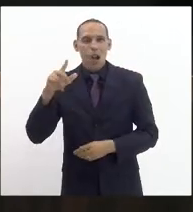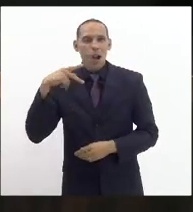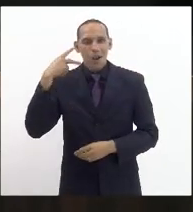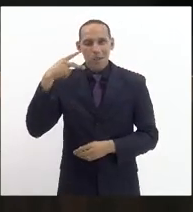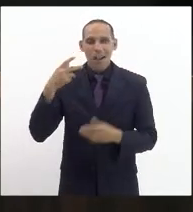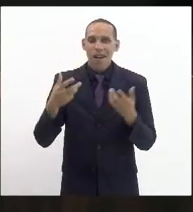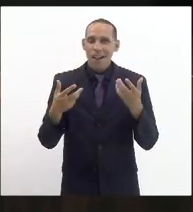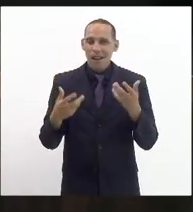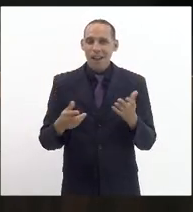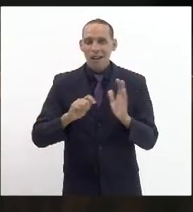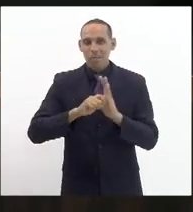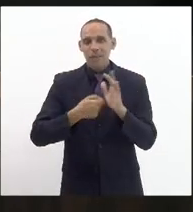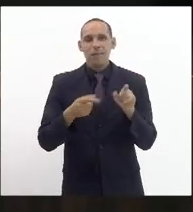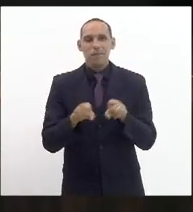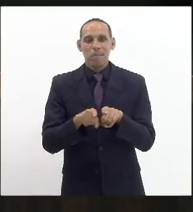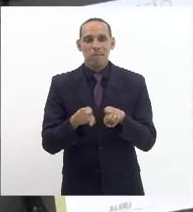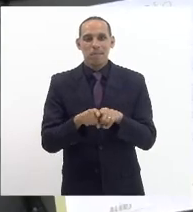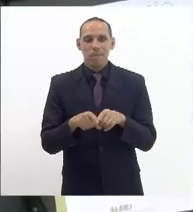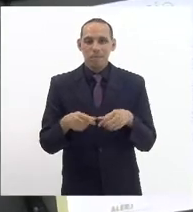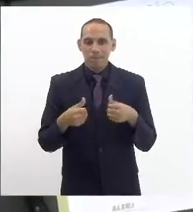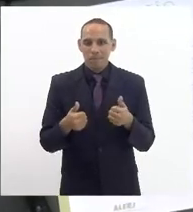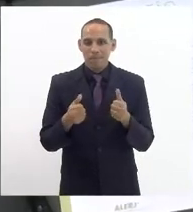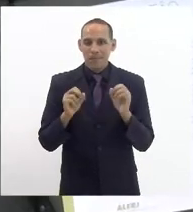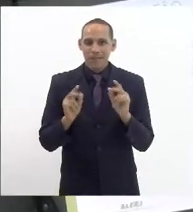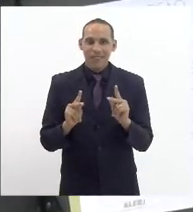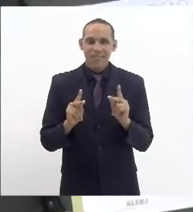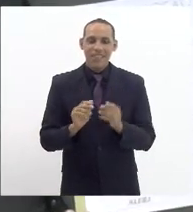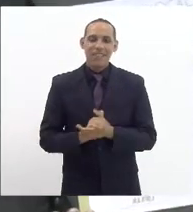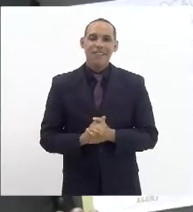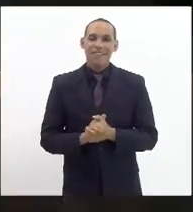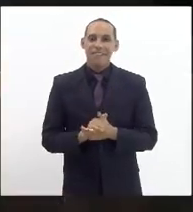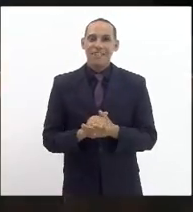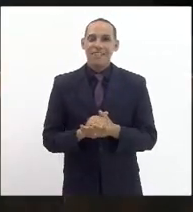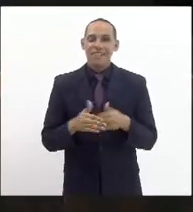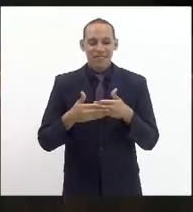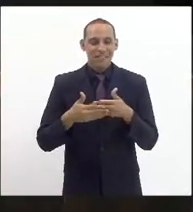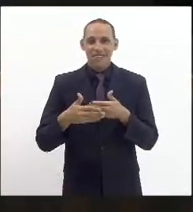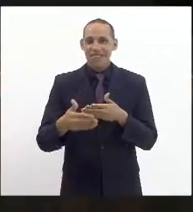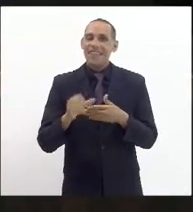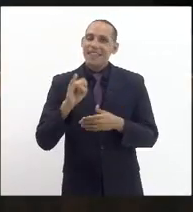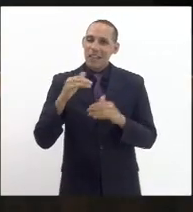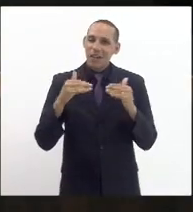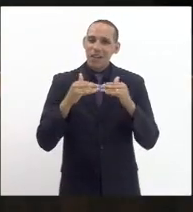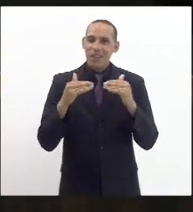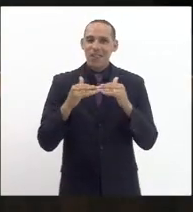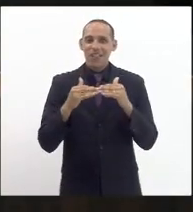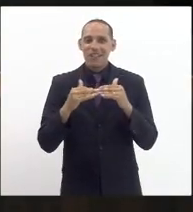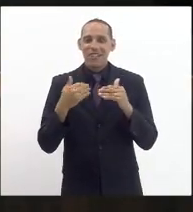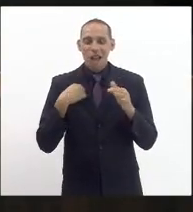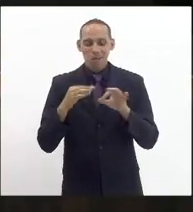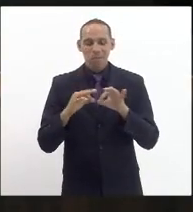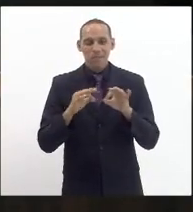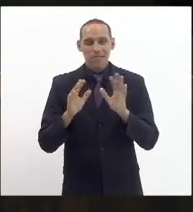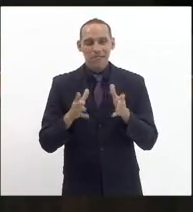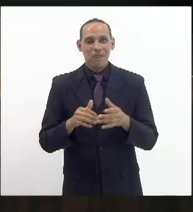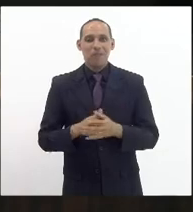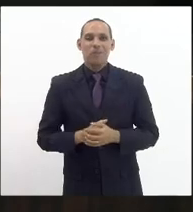quiserem assinar. Ok? Desde já, então, se Vossa Excelência concordar, eu já preparo, já